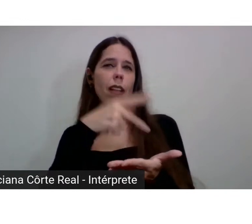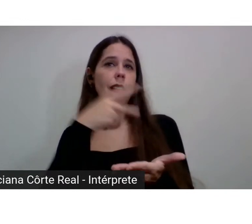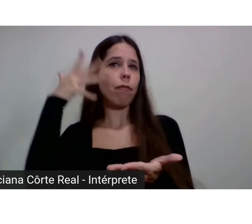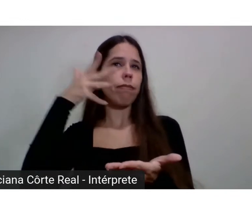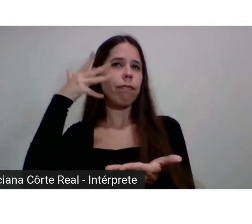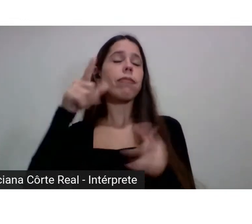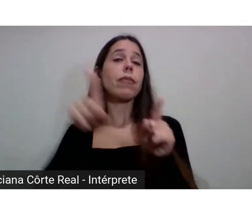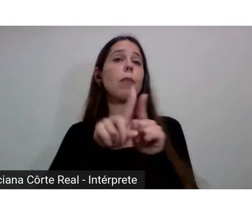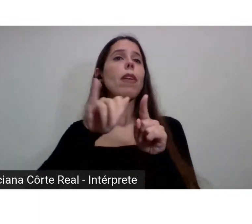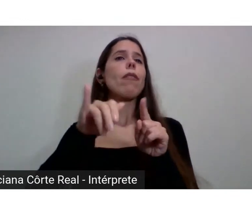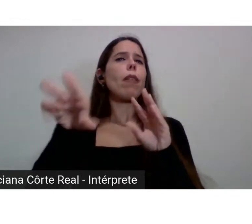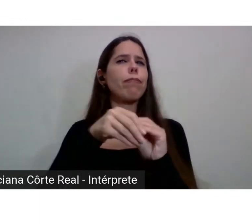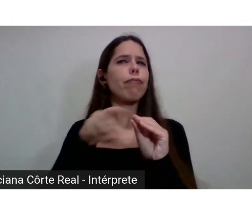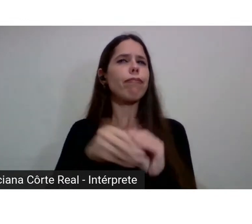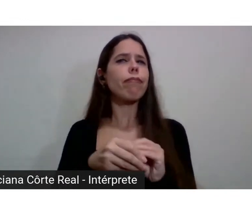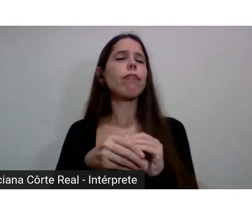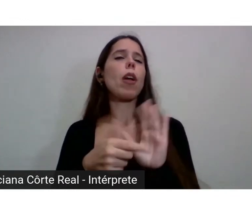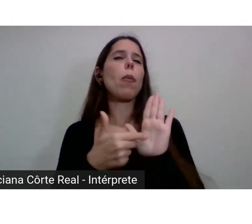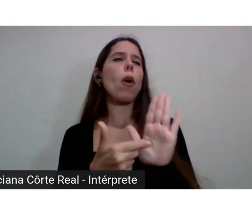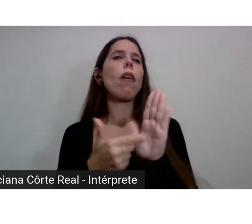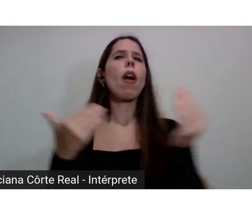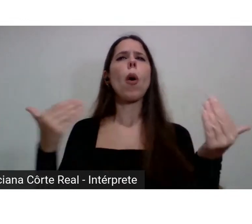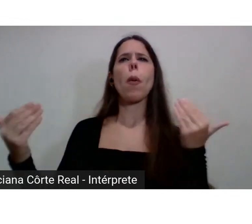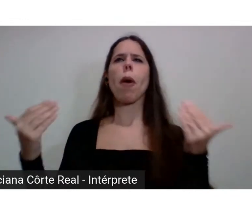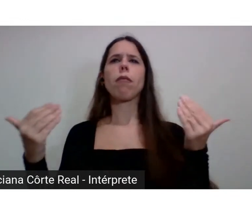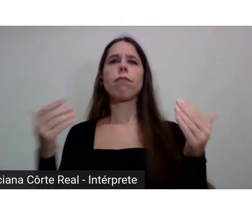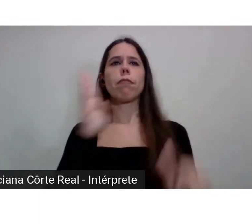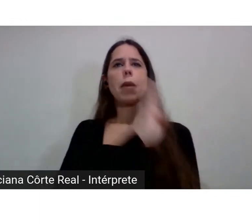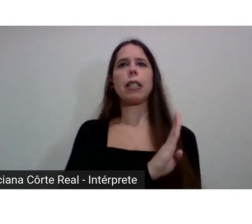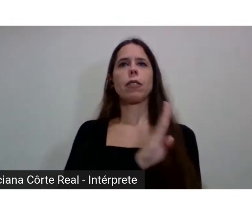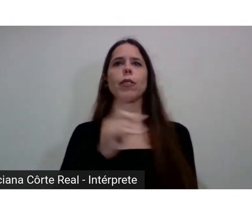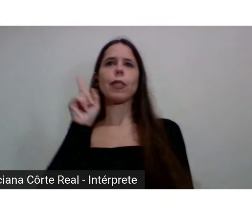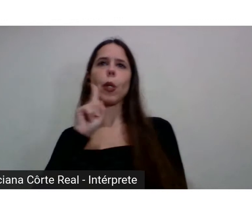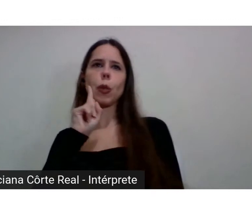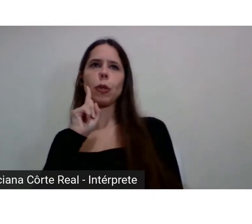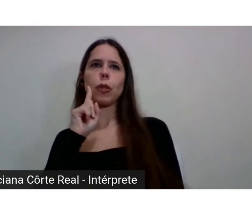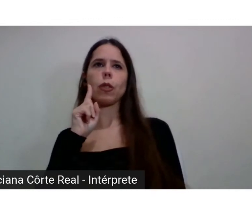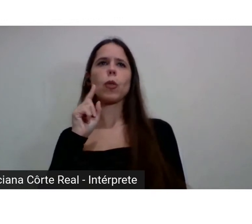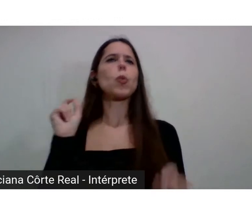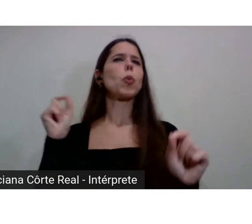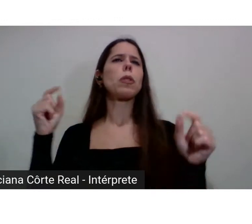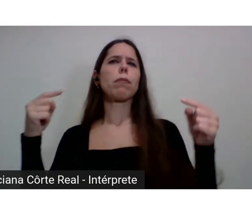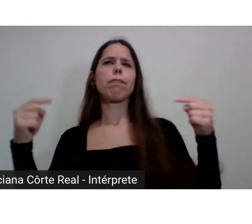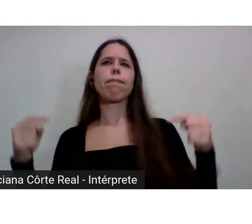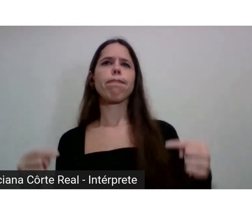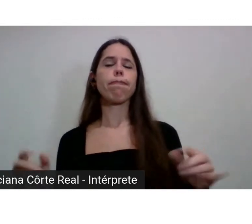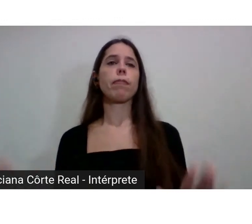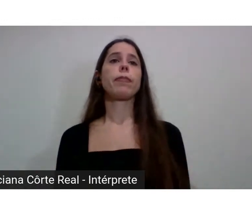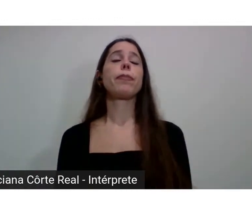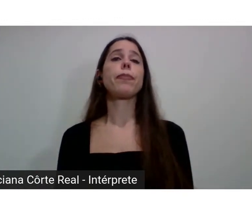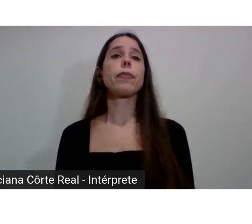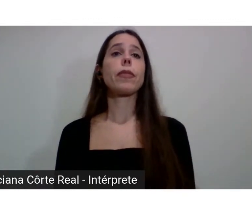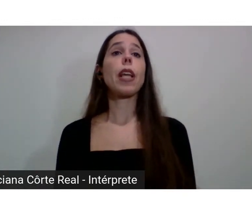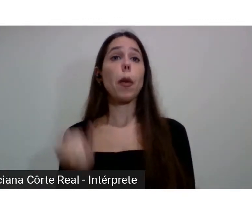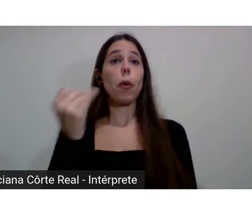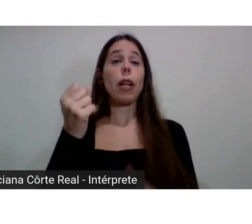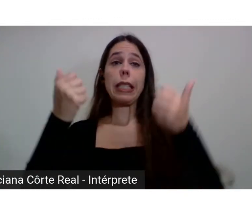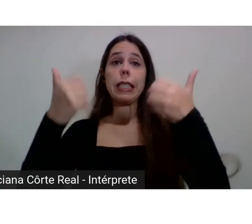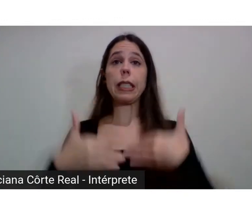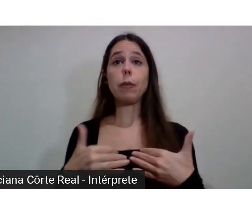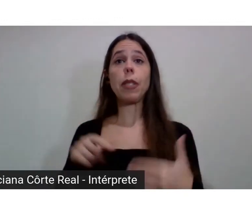de comparação entre o Brasil e os Estados Unidos. O que é importante destacar, né? O professor Bruce Baker tem